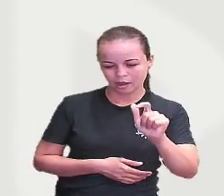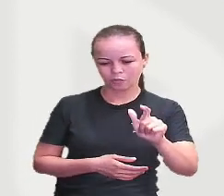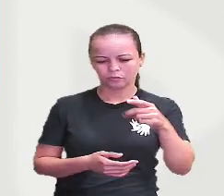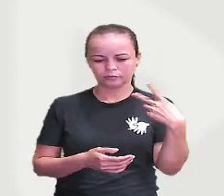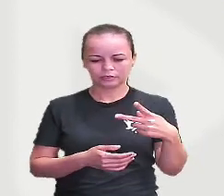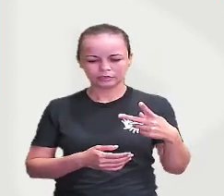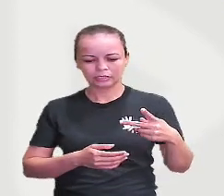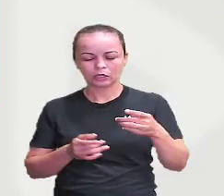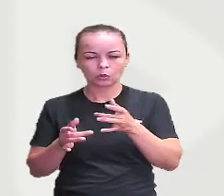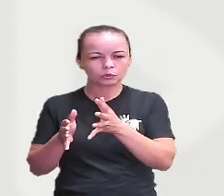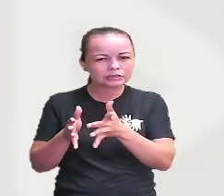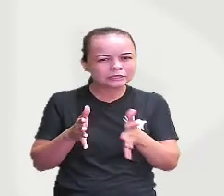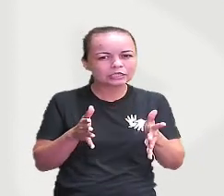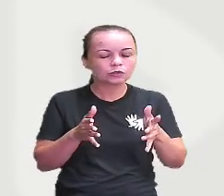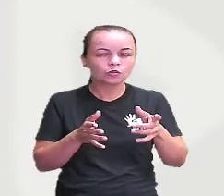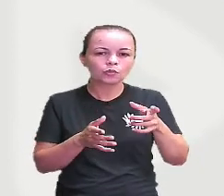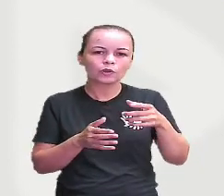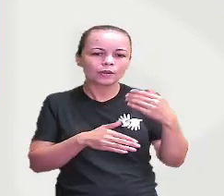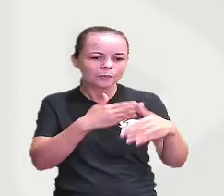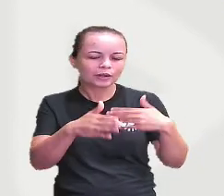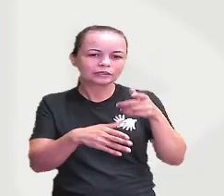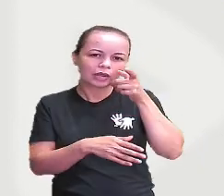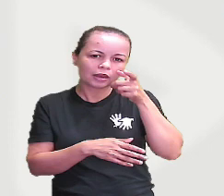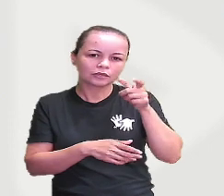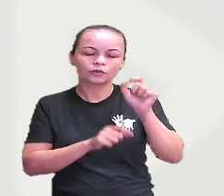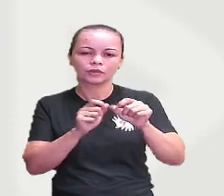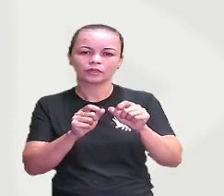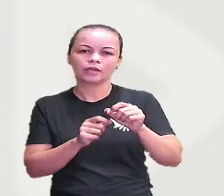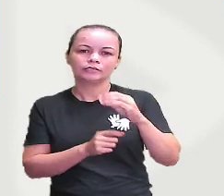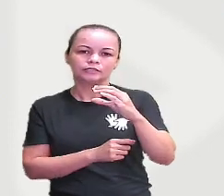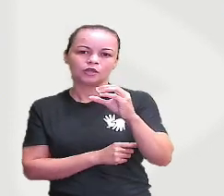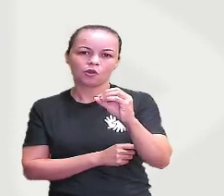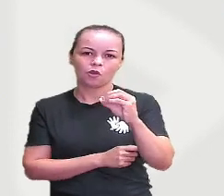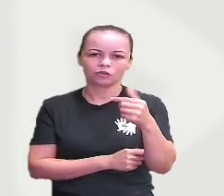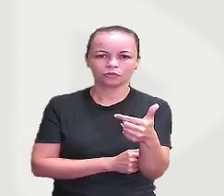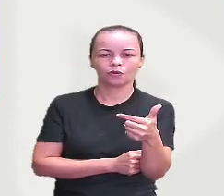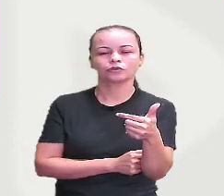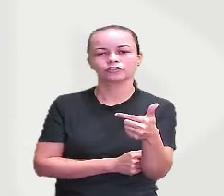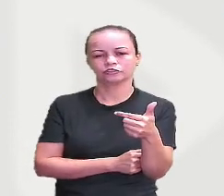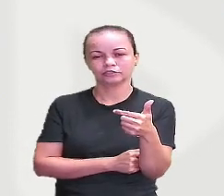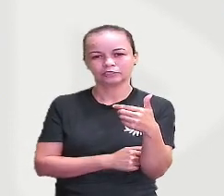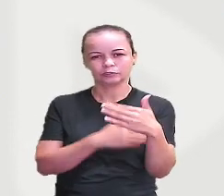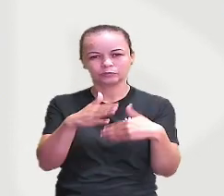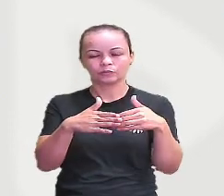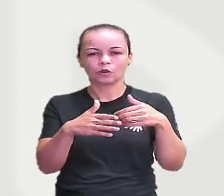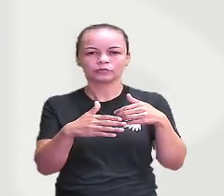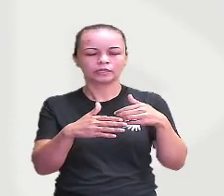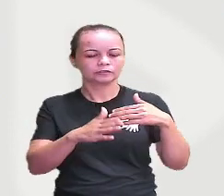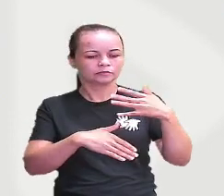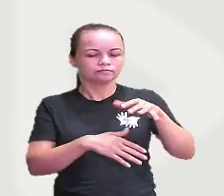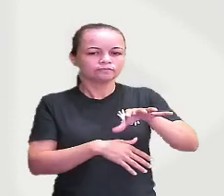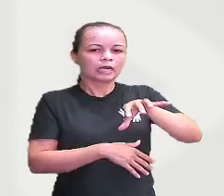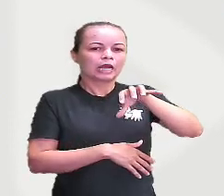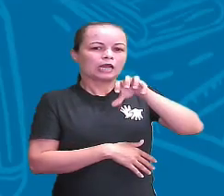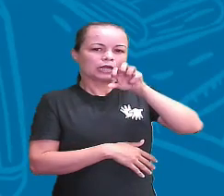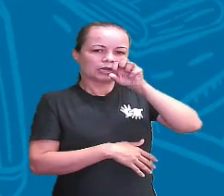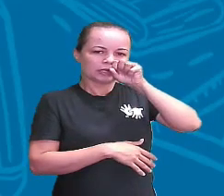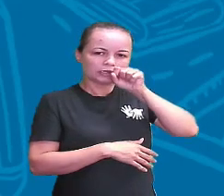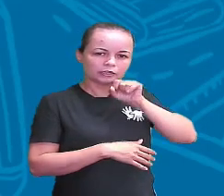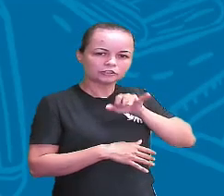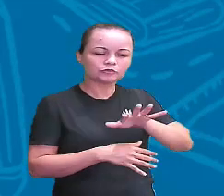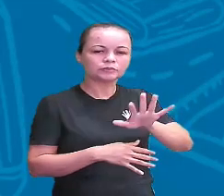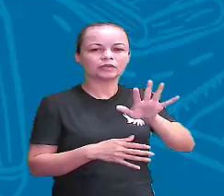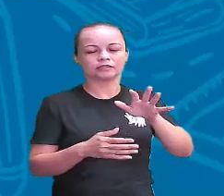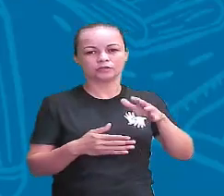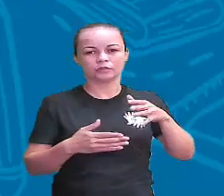quê? Ó? Vai produzir uma coisa que é interessante, ó, o CO2, que vocês sabem que lá no processo de expiração, no processo da hematose que ocorre lá